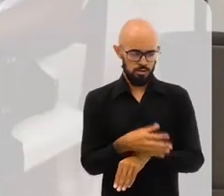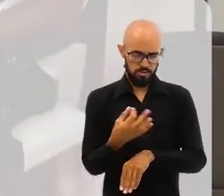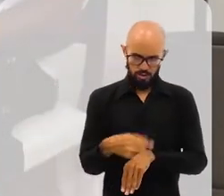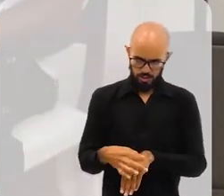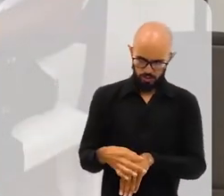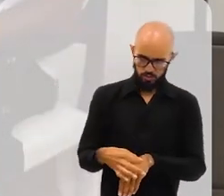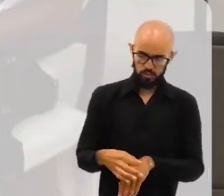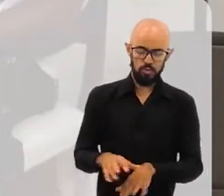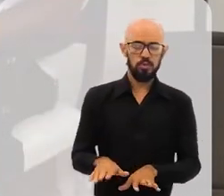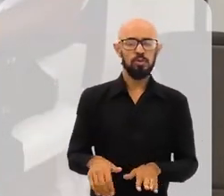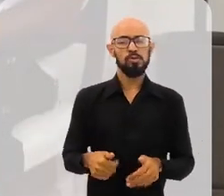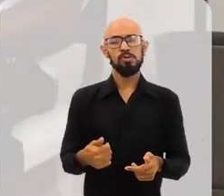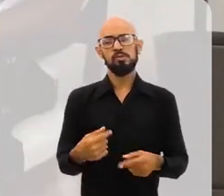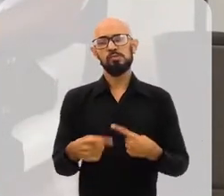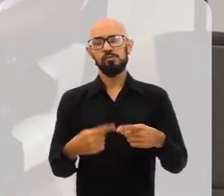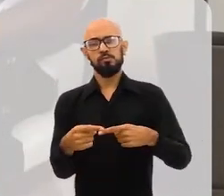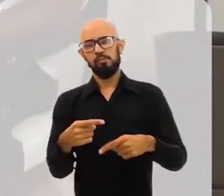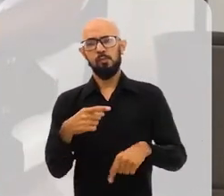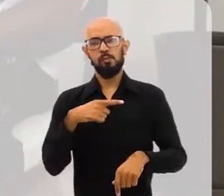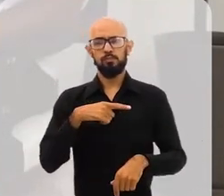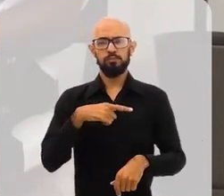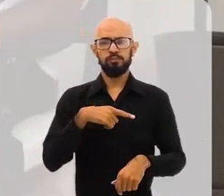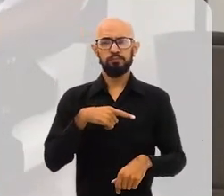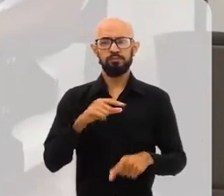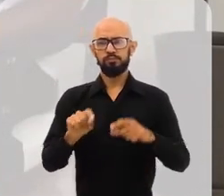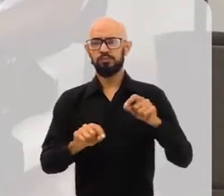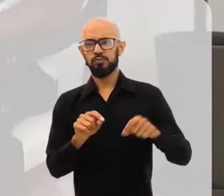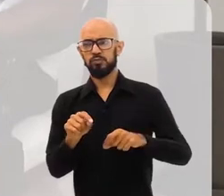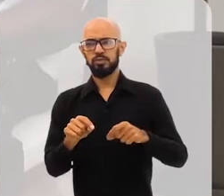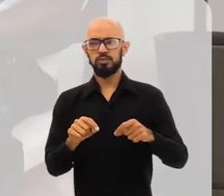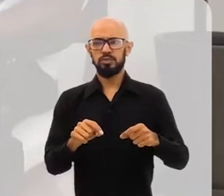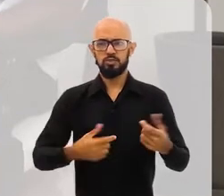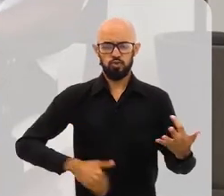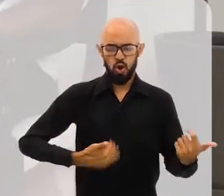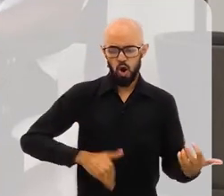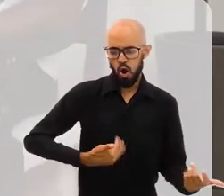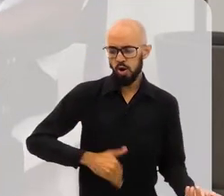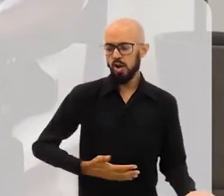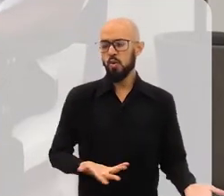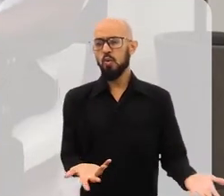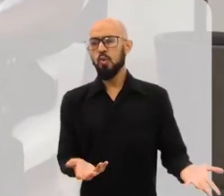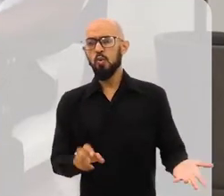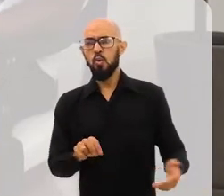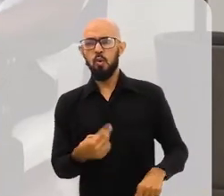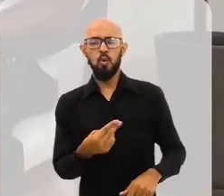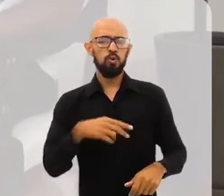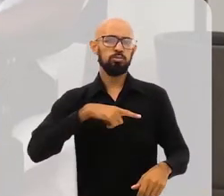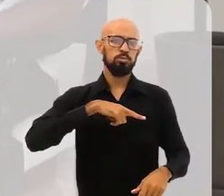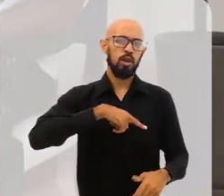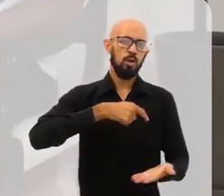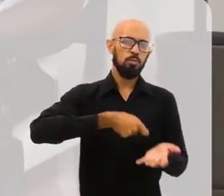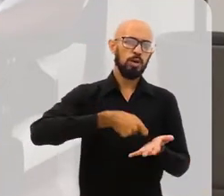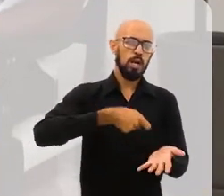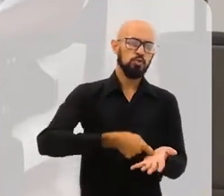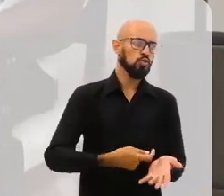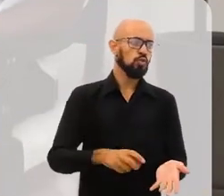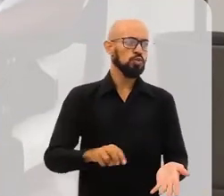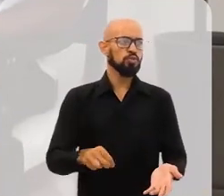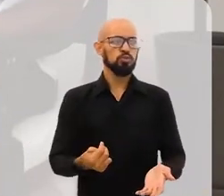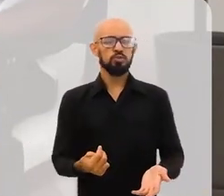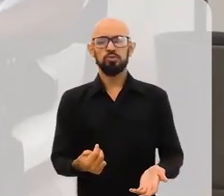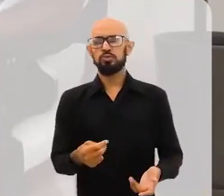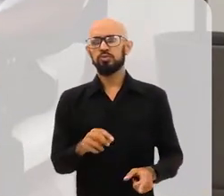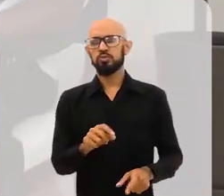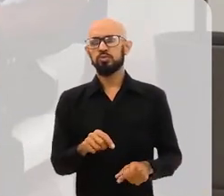a partir daí vocês têm vocês tocam vocês tem tem obrigações vocês